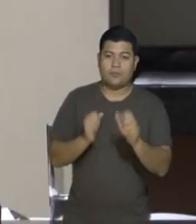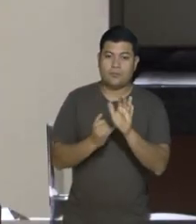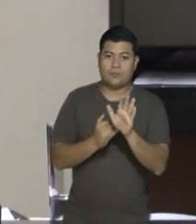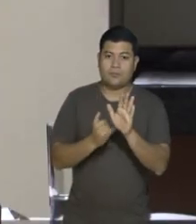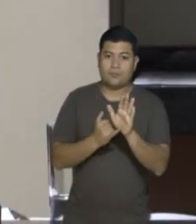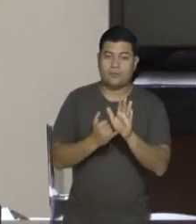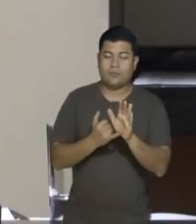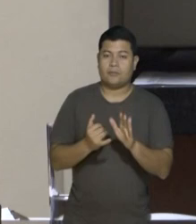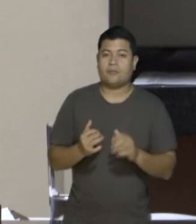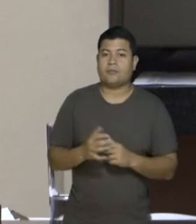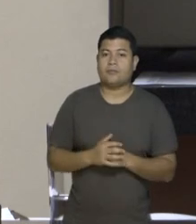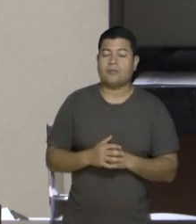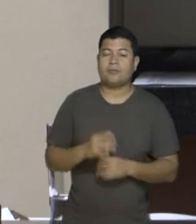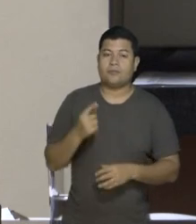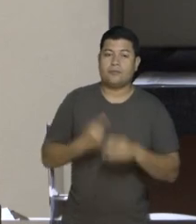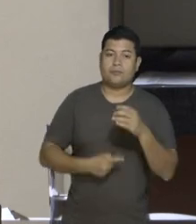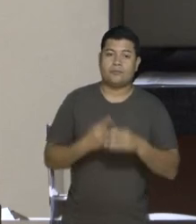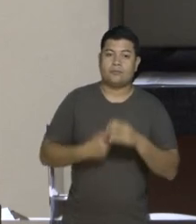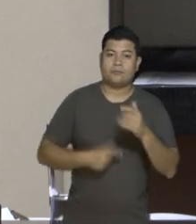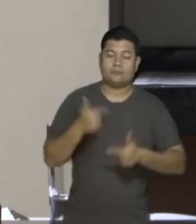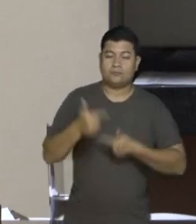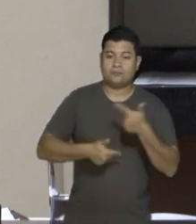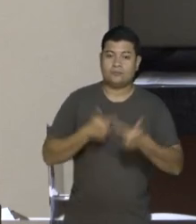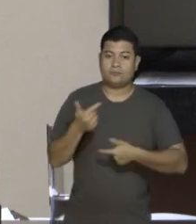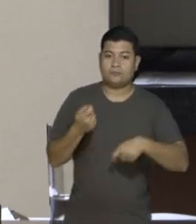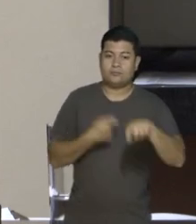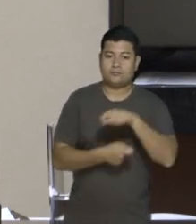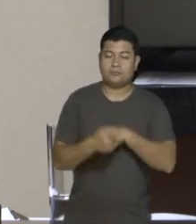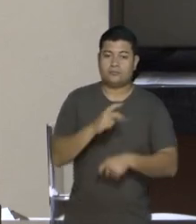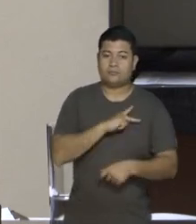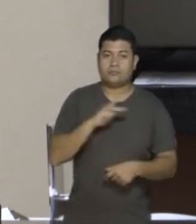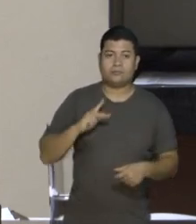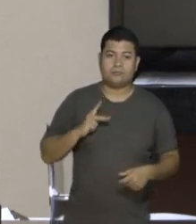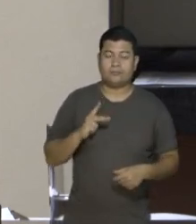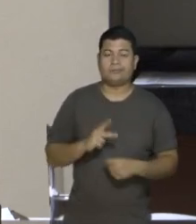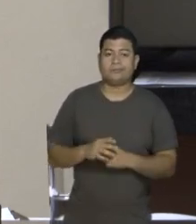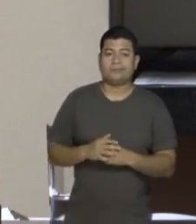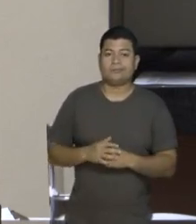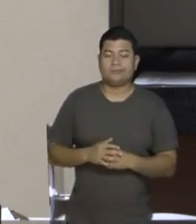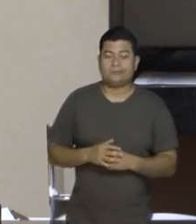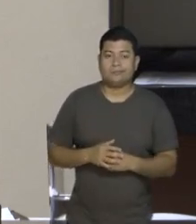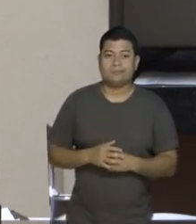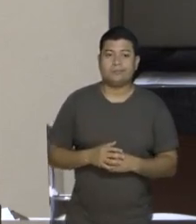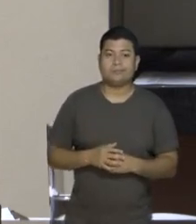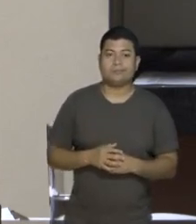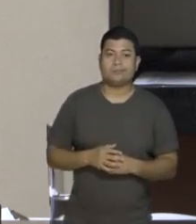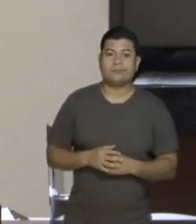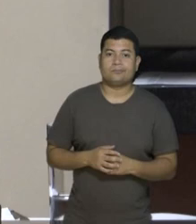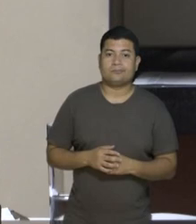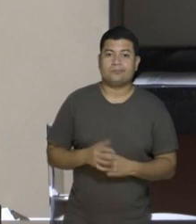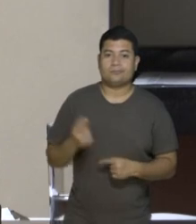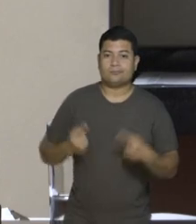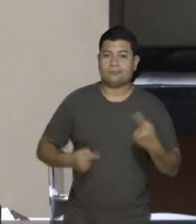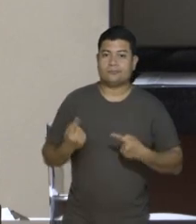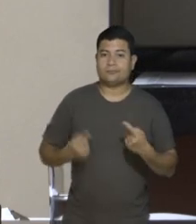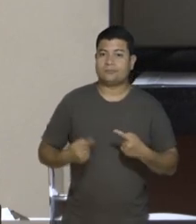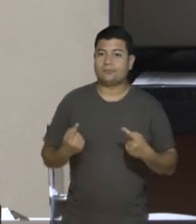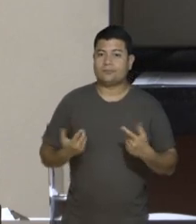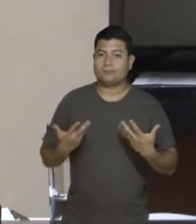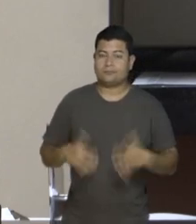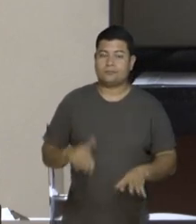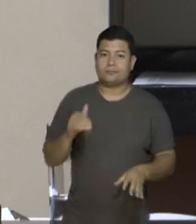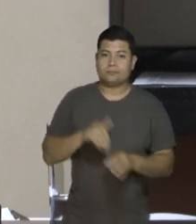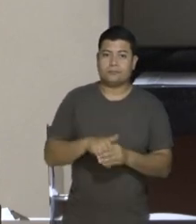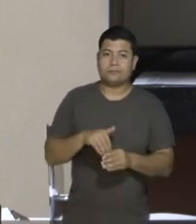deputado Fernando Crelin, Comissão de Trabalho, Administração e Serviço Público, Relatoria deputado Ivan Nats, em discussão. Não havendo quem queira discutir